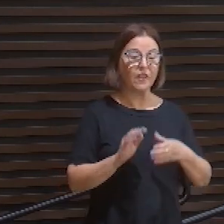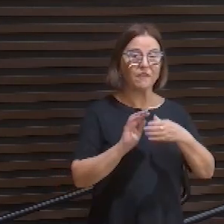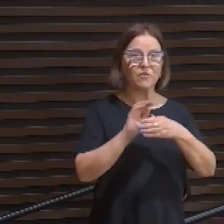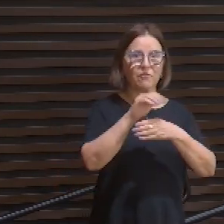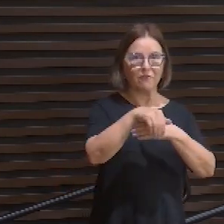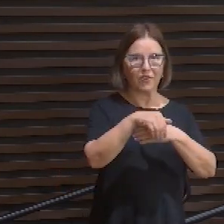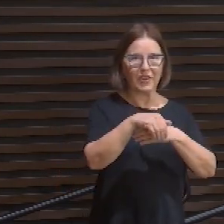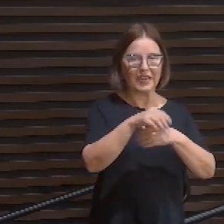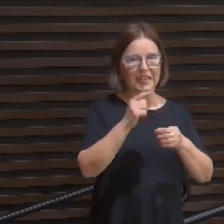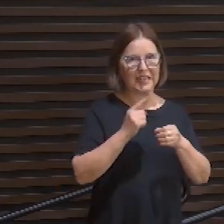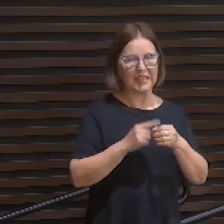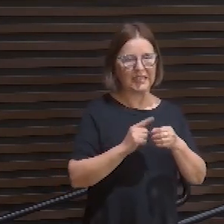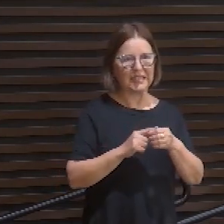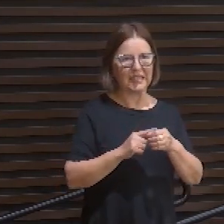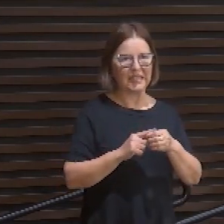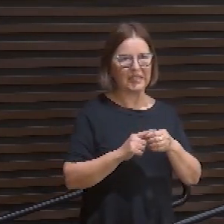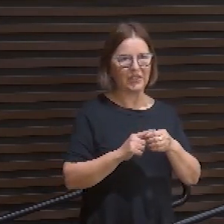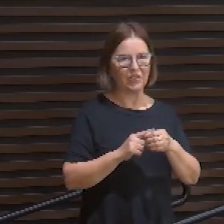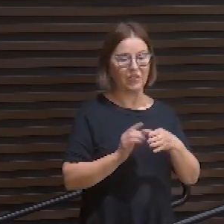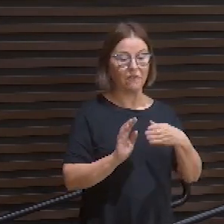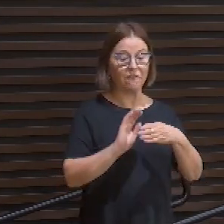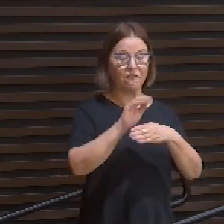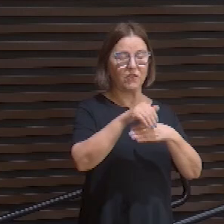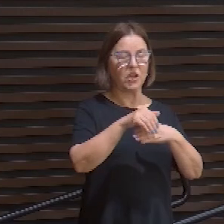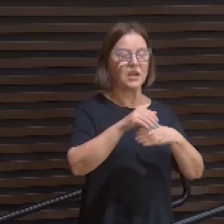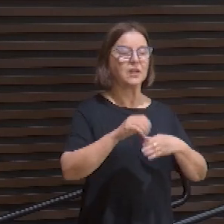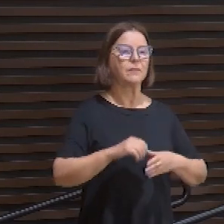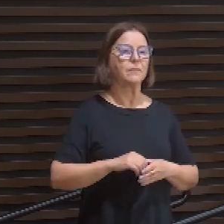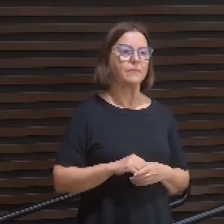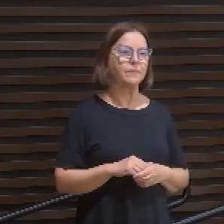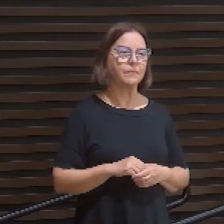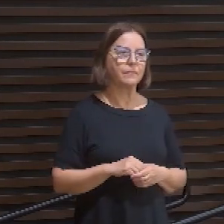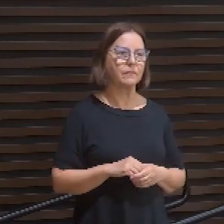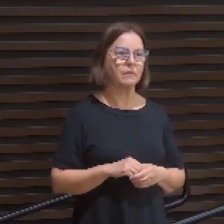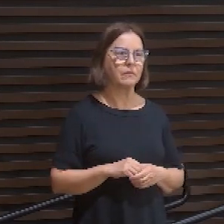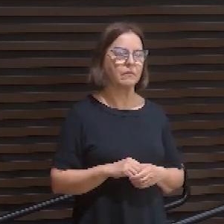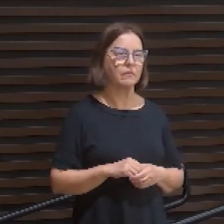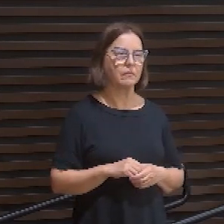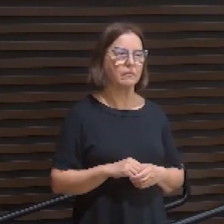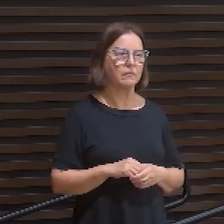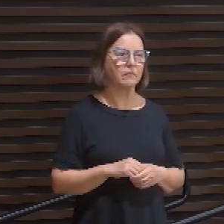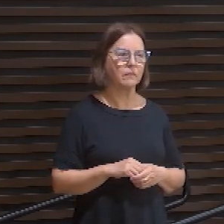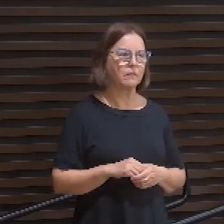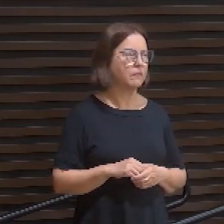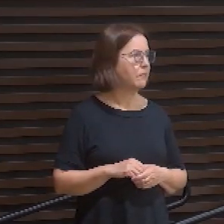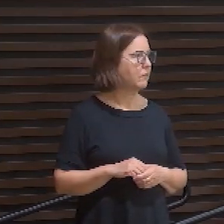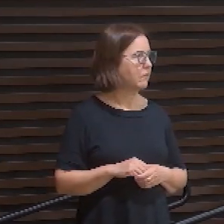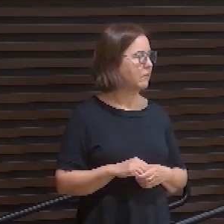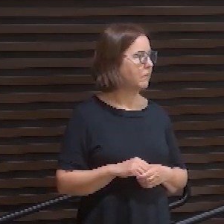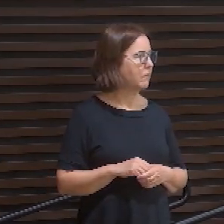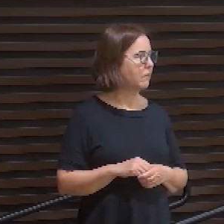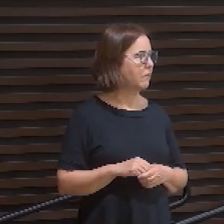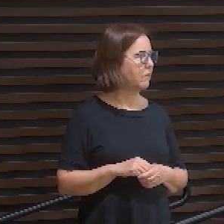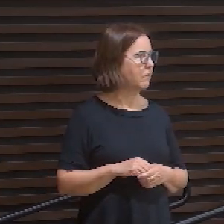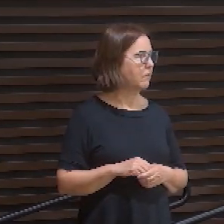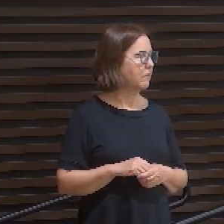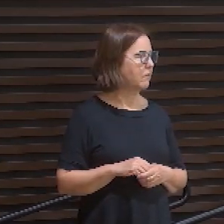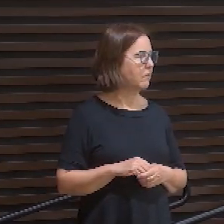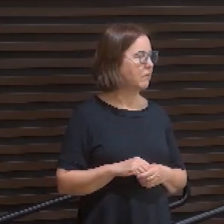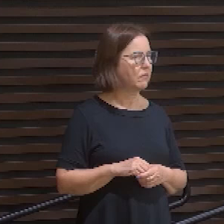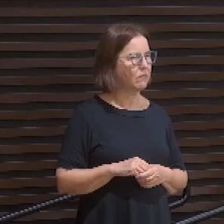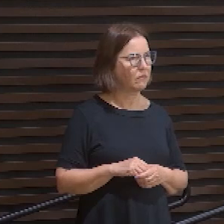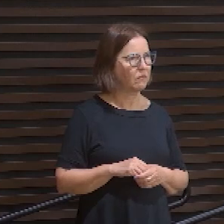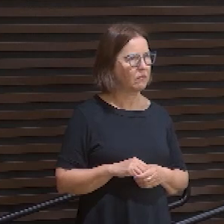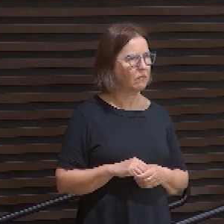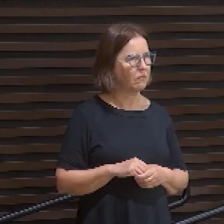fora da cidade, estava do lado de fora, porque a ovelha, o cordeiro, perdão, o